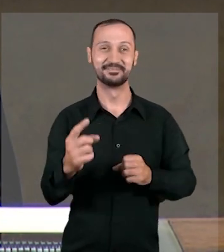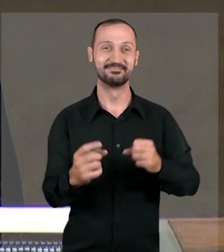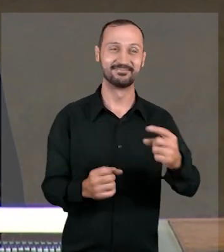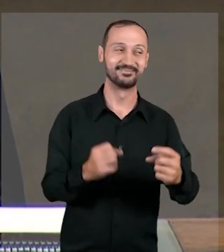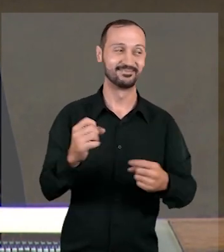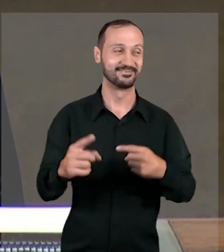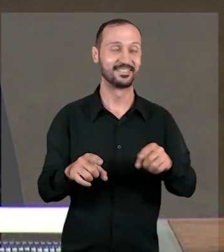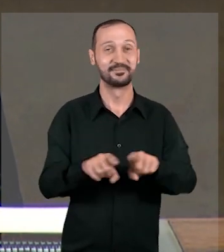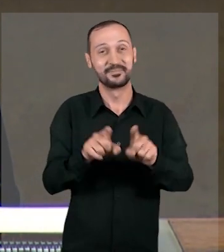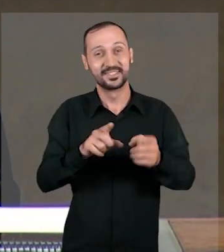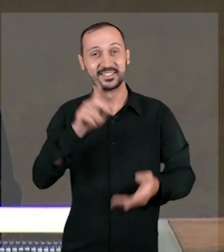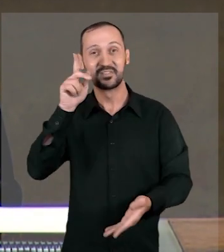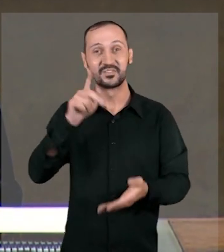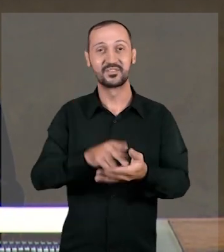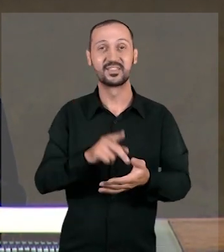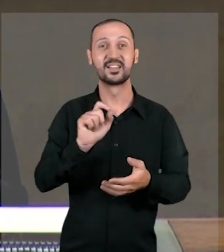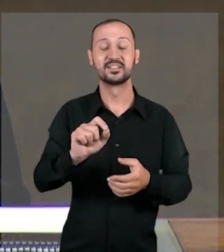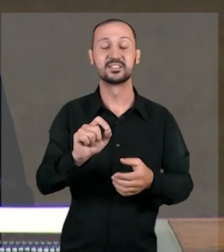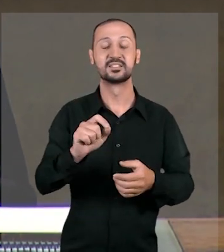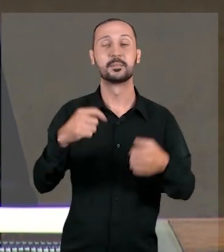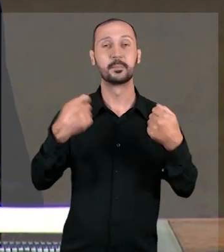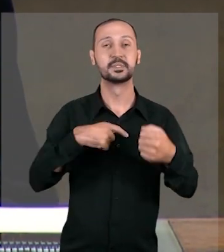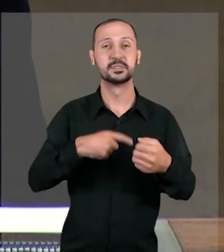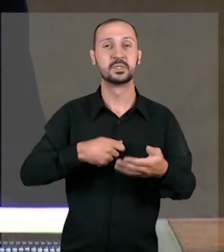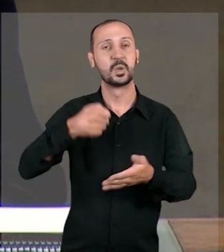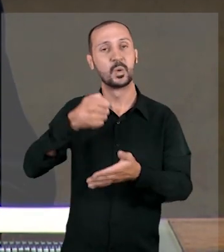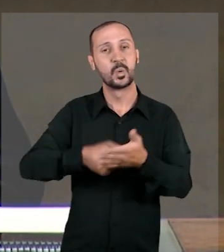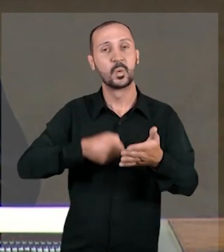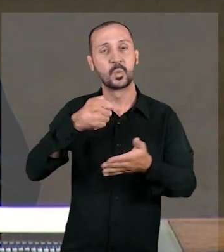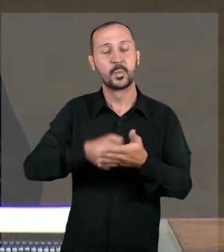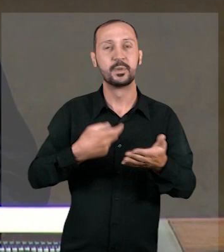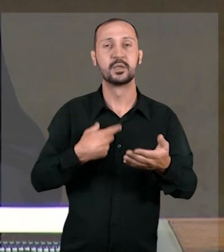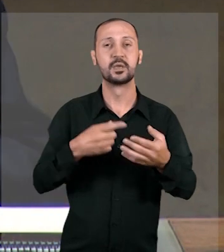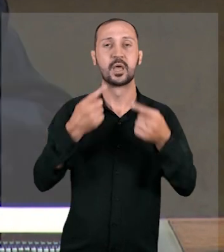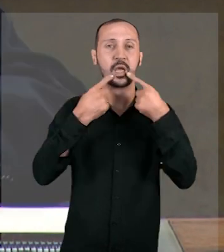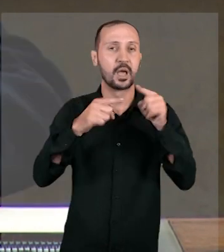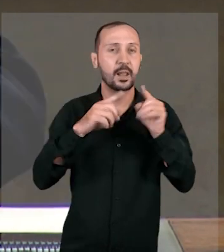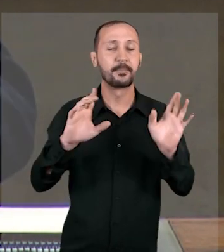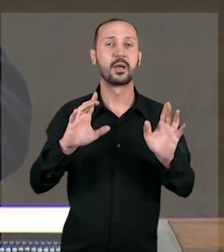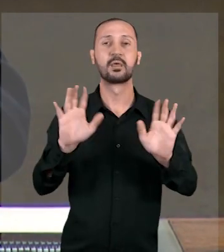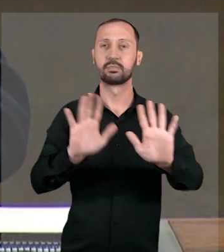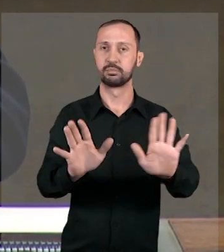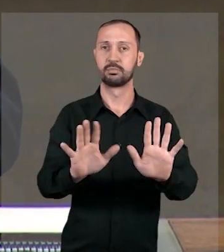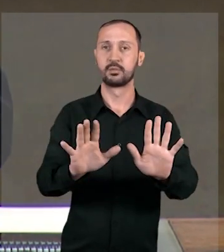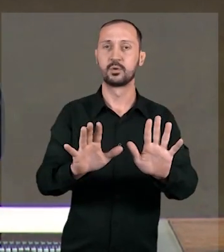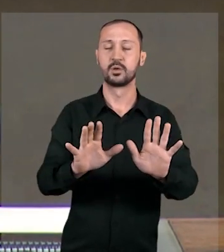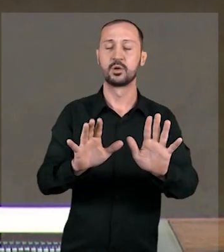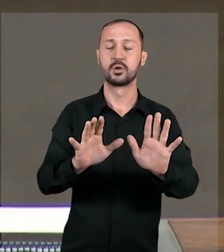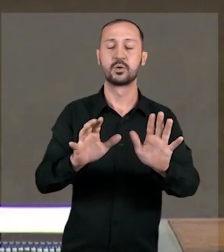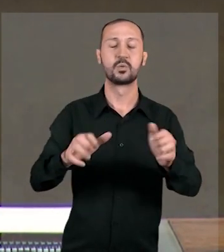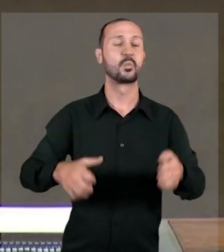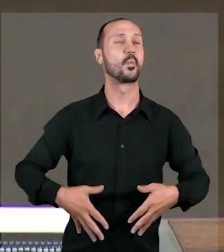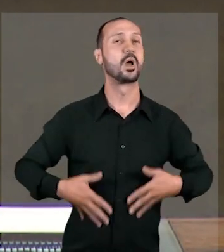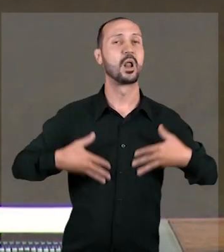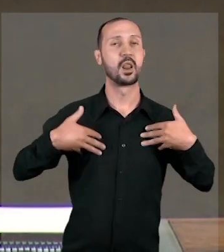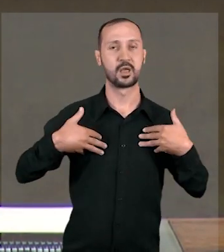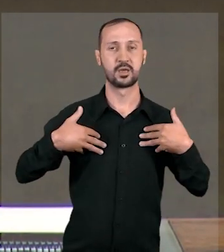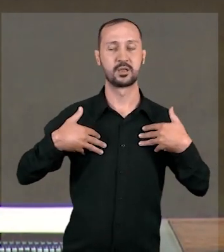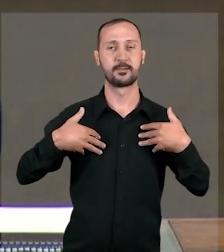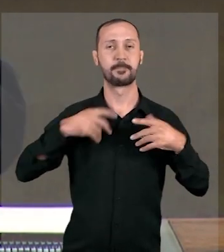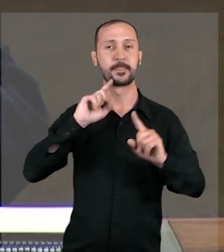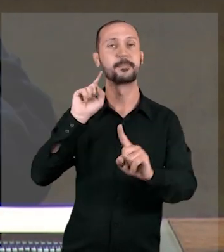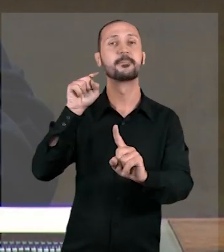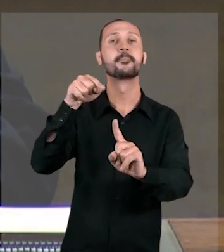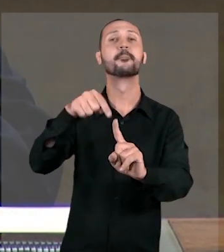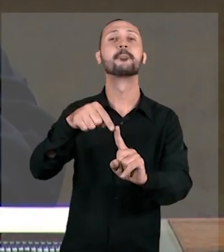variando. Mas a verdade é que a gente deve cumprir, sem queixas e com alegria, as missões que a